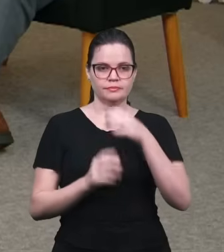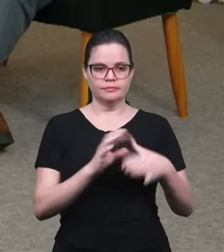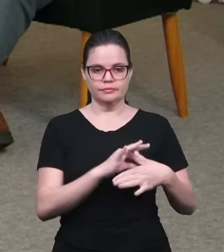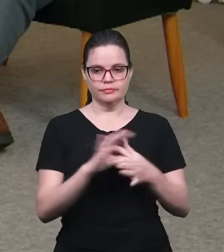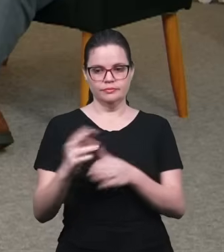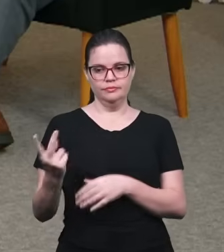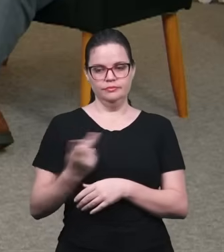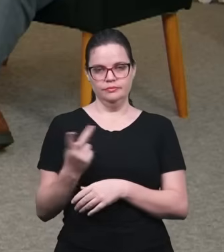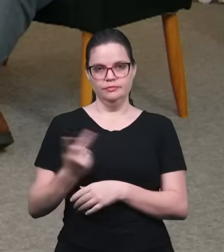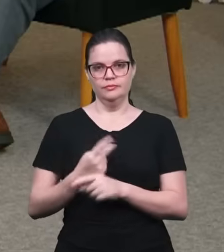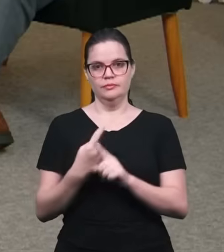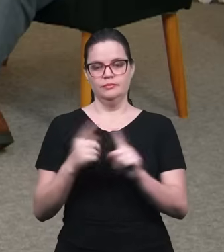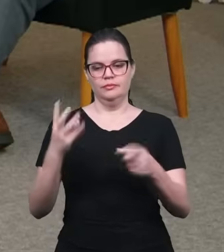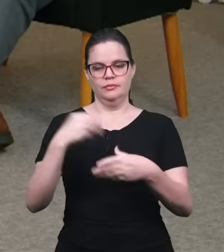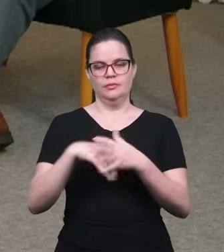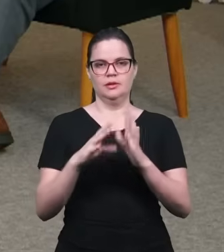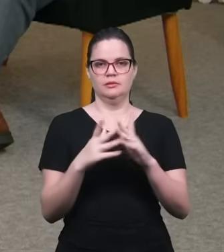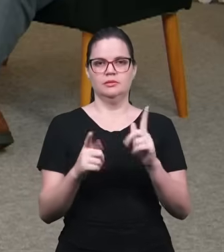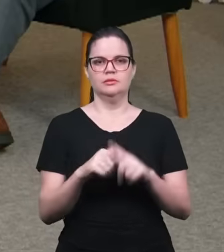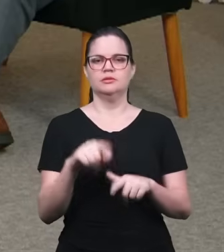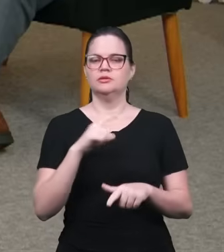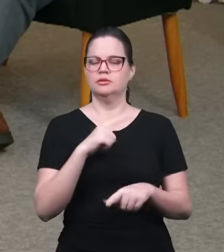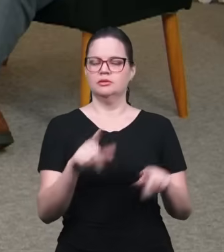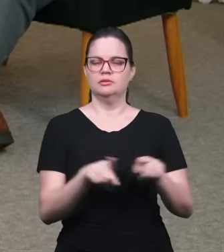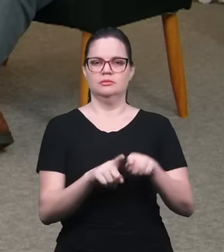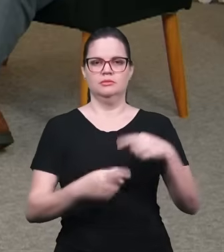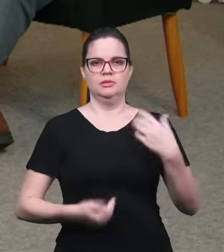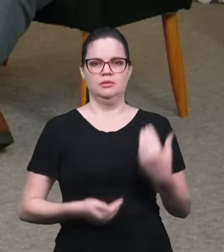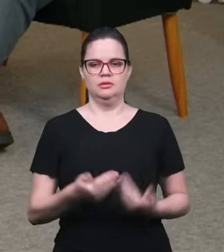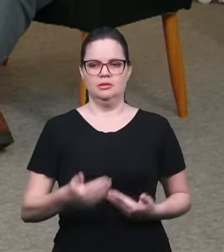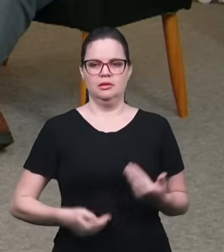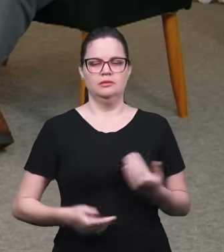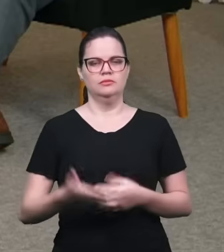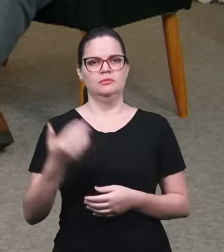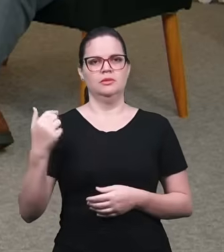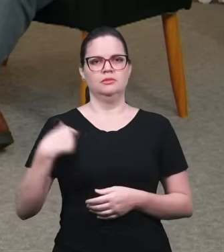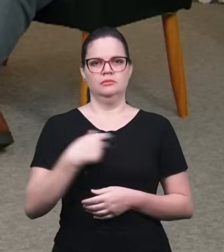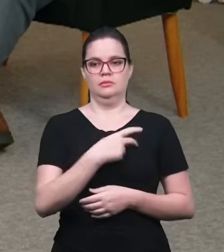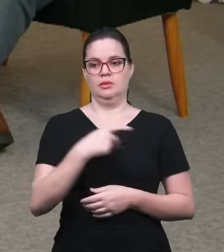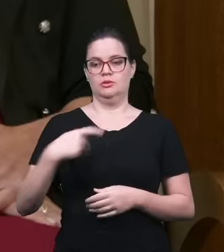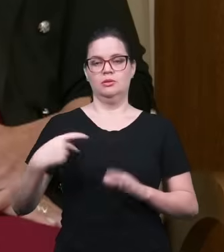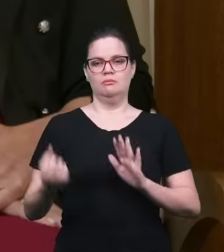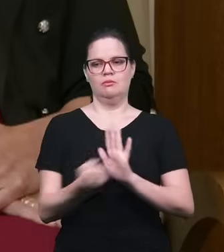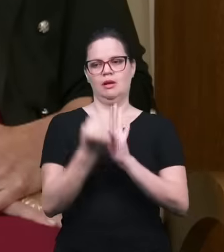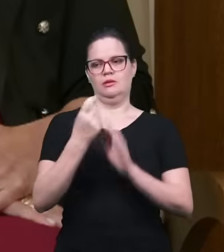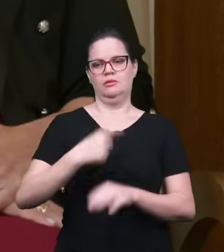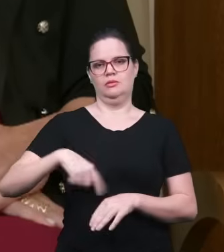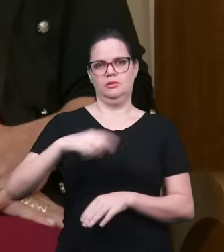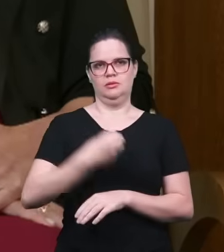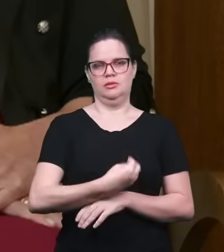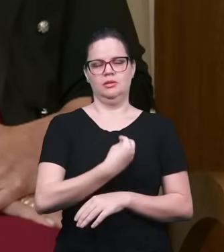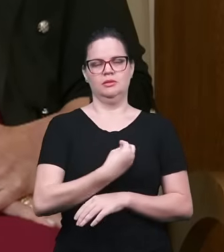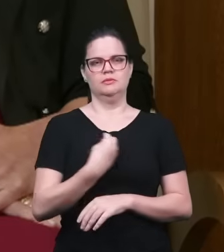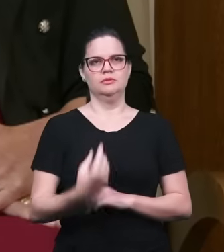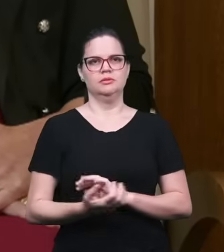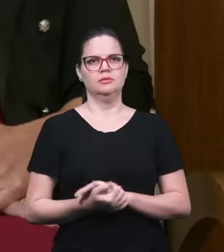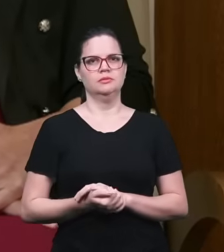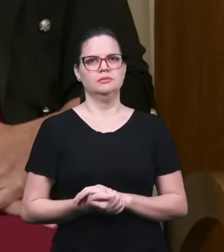Mas dentro da igreja, há servos do Senhor, pastores na época, que marcam. Amém. Né?